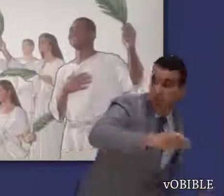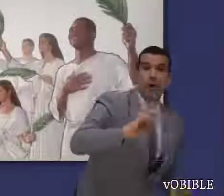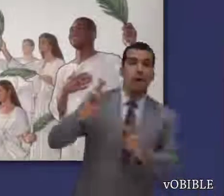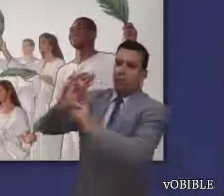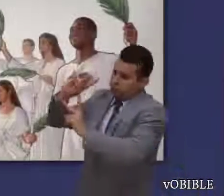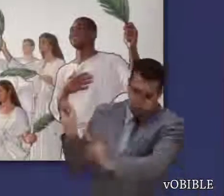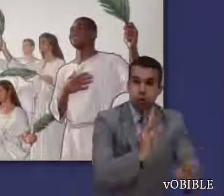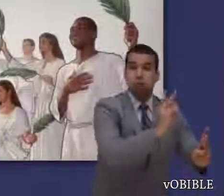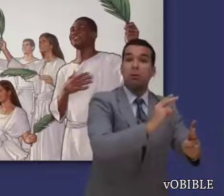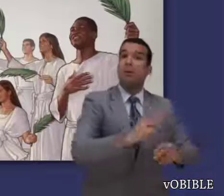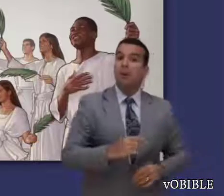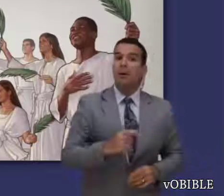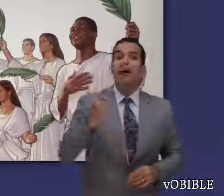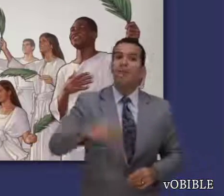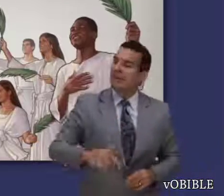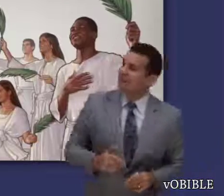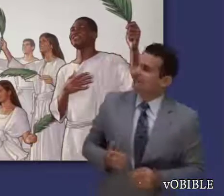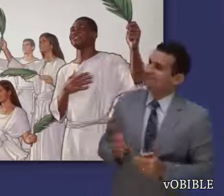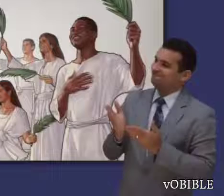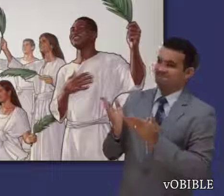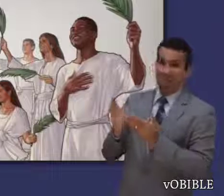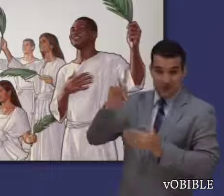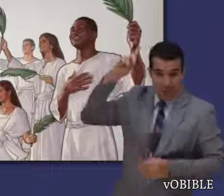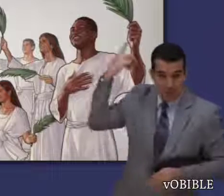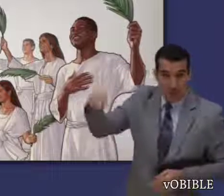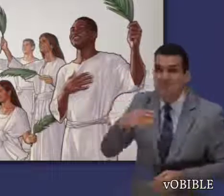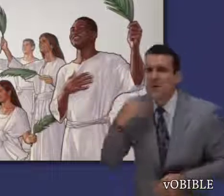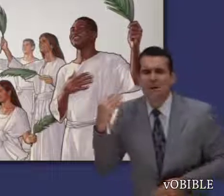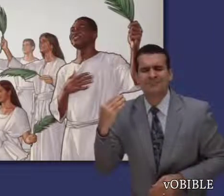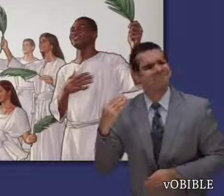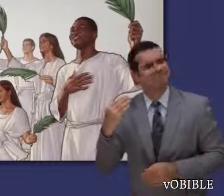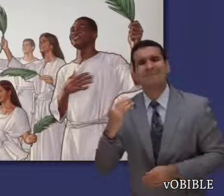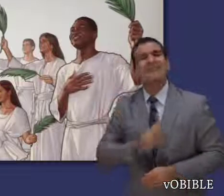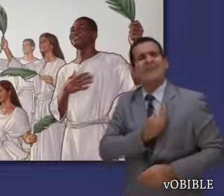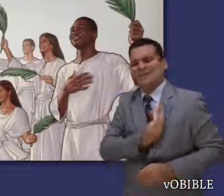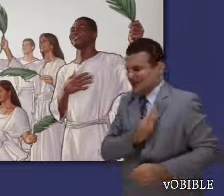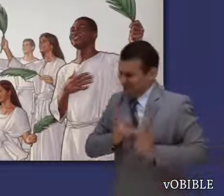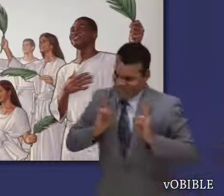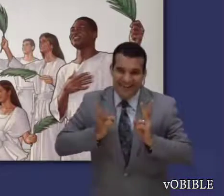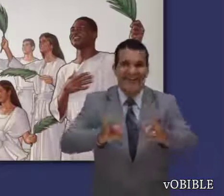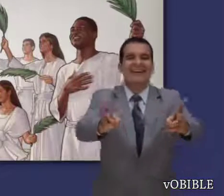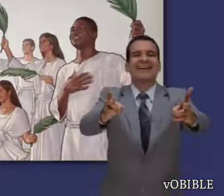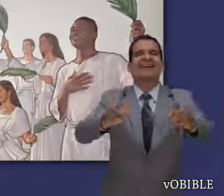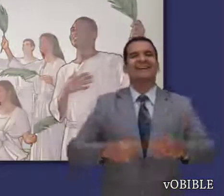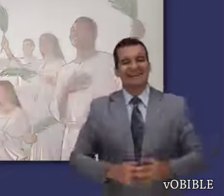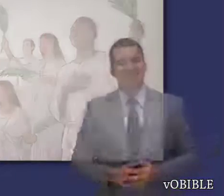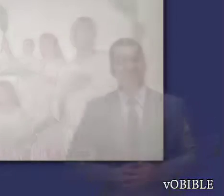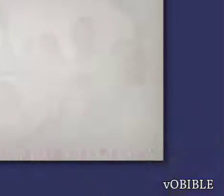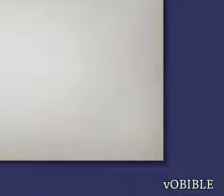Ele também vê uma grande multidão de pessoas de todos os lugares da terra sair da grande tribulação.